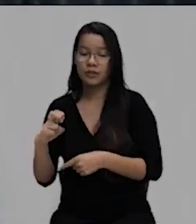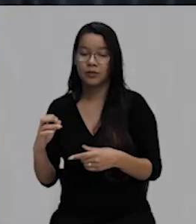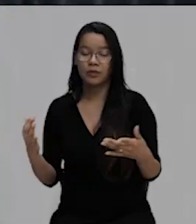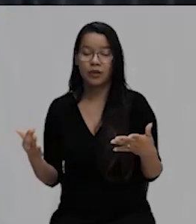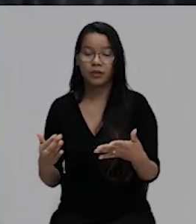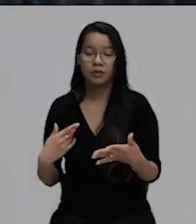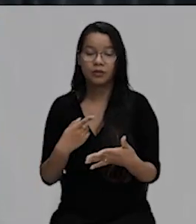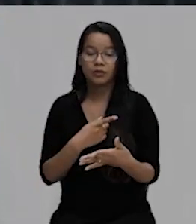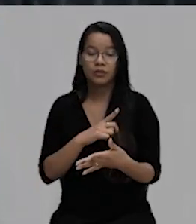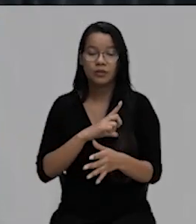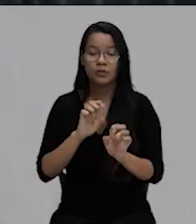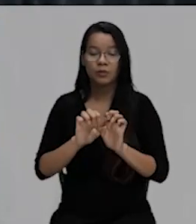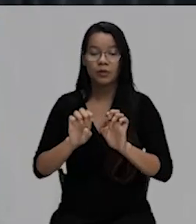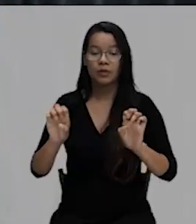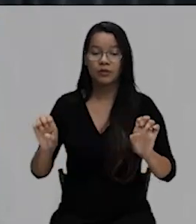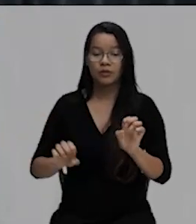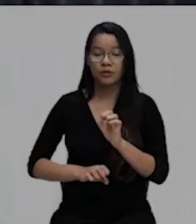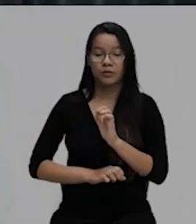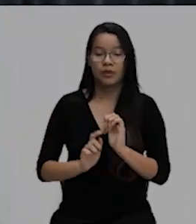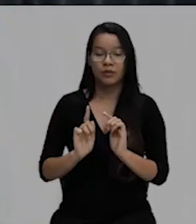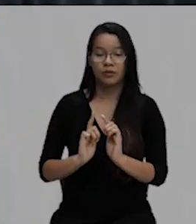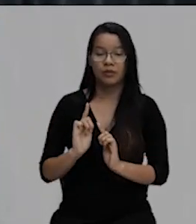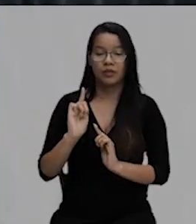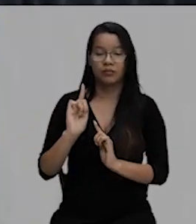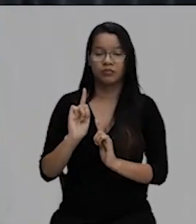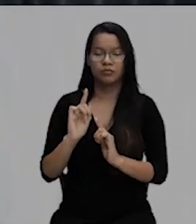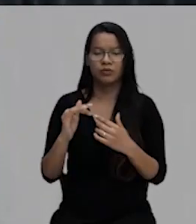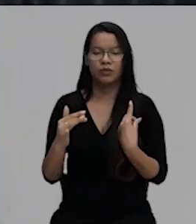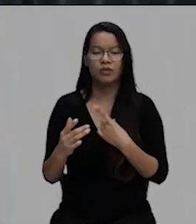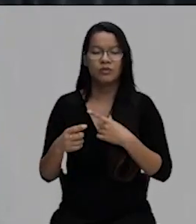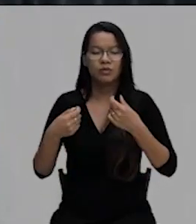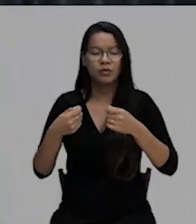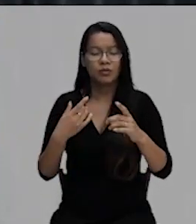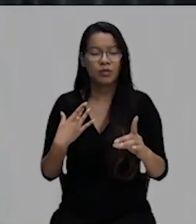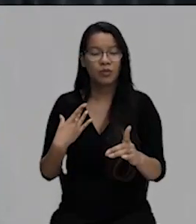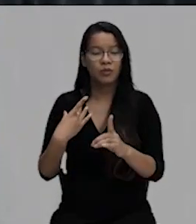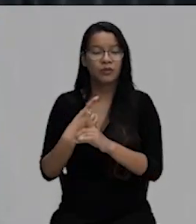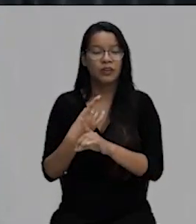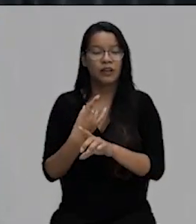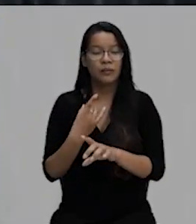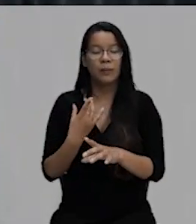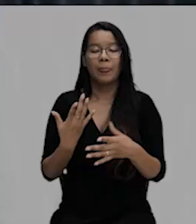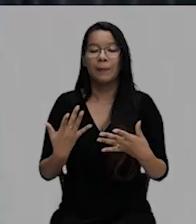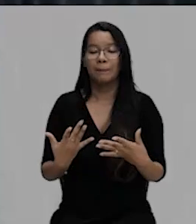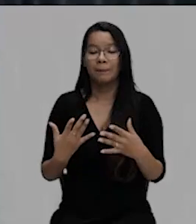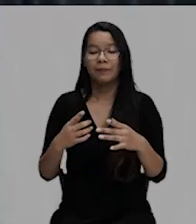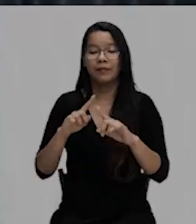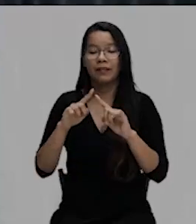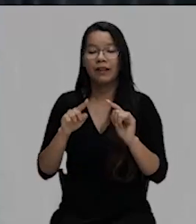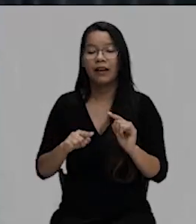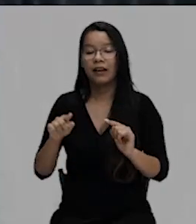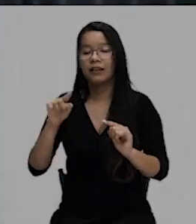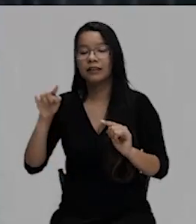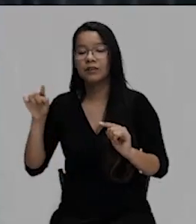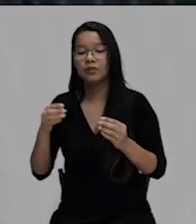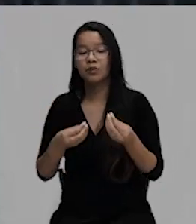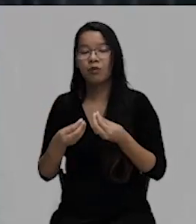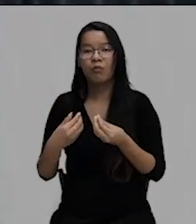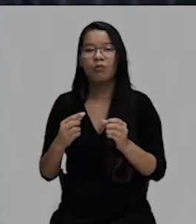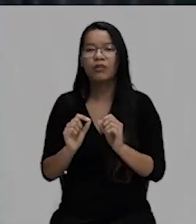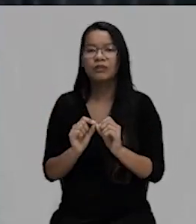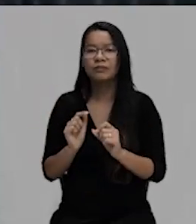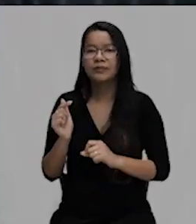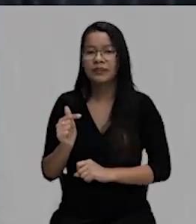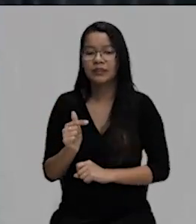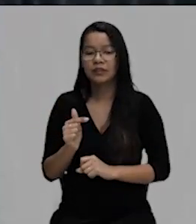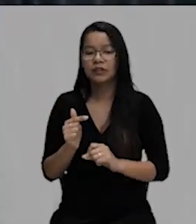uma equação do primeiro grau. Precisamos descobrir a raiz dela. Como é que fazemos isso? Isolamos a variável, tá? Para poder